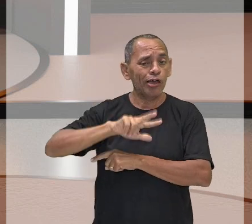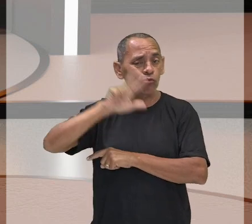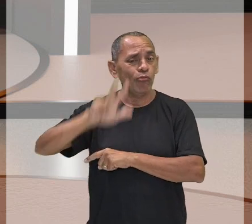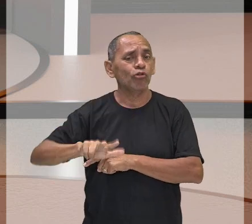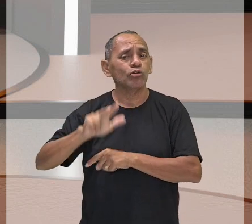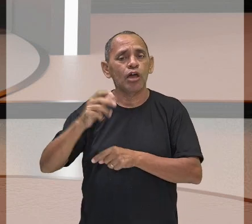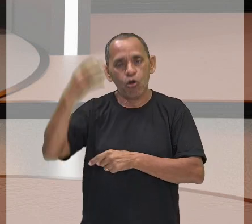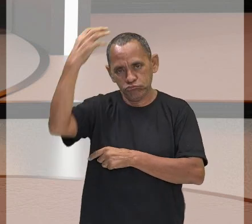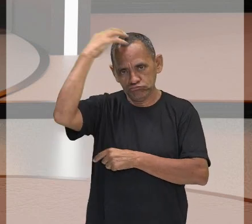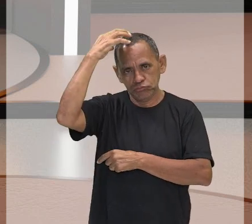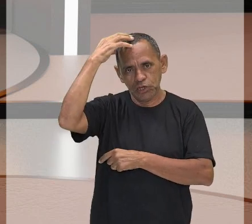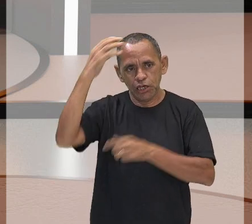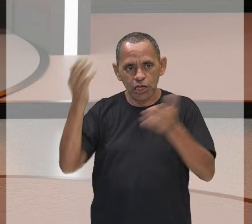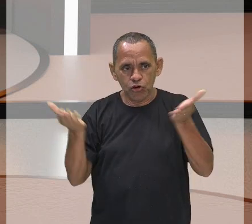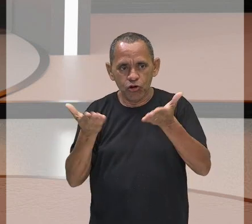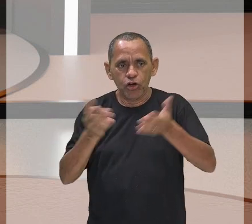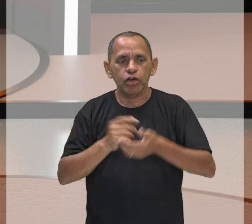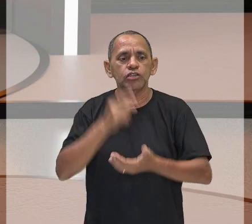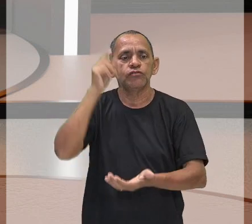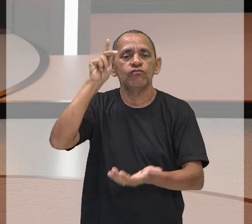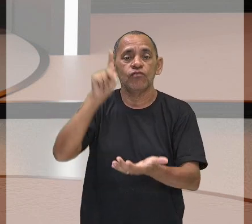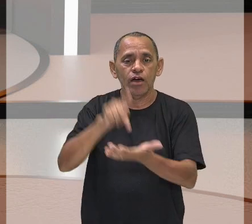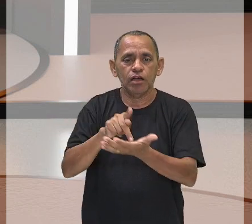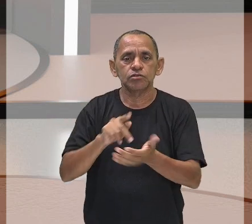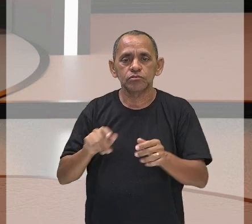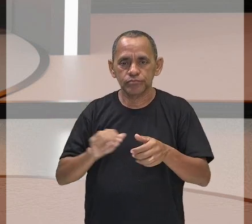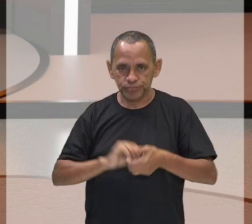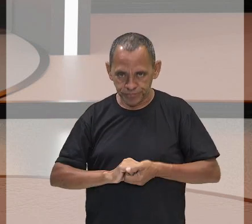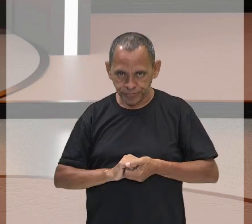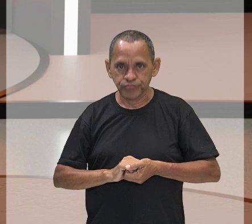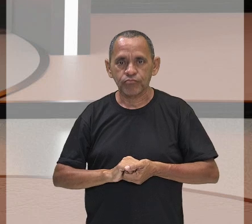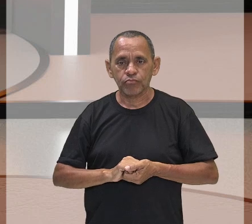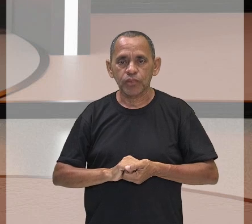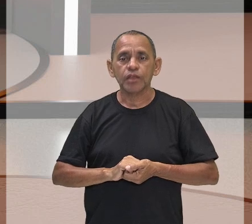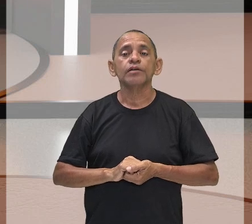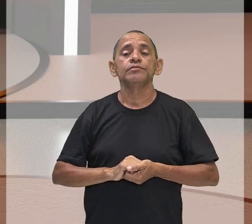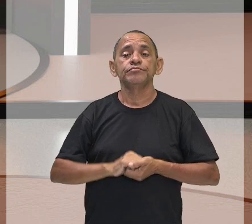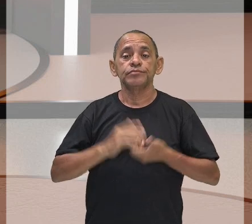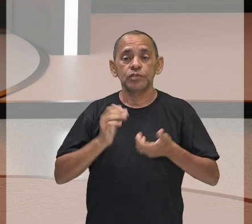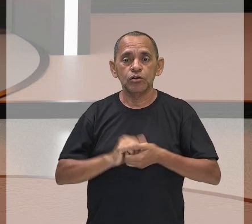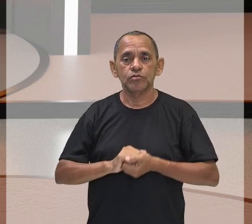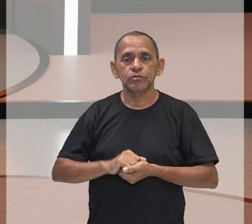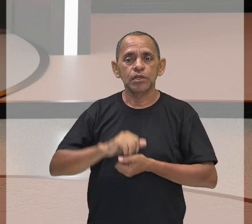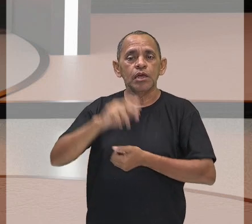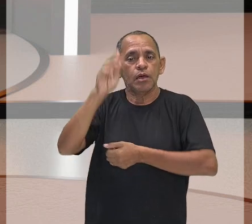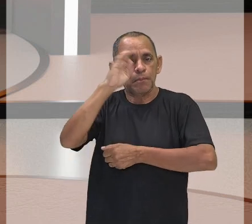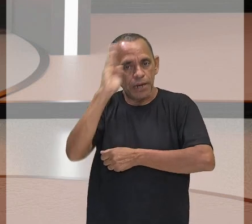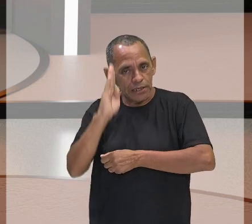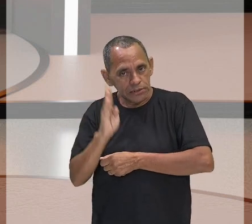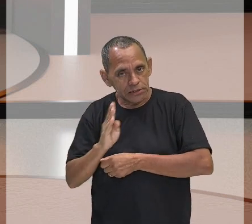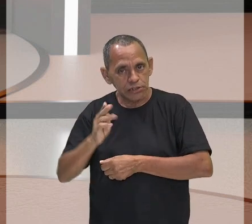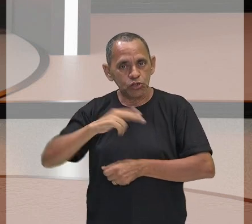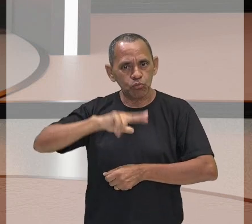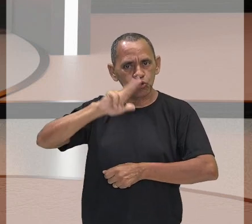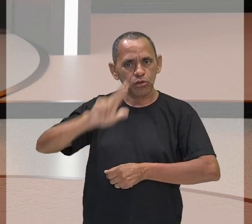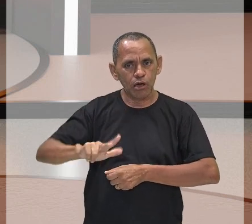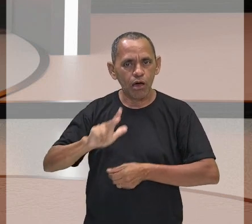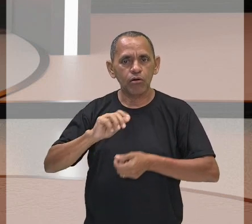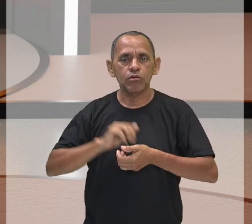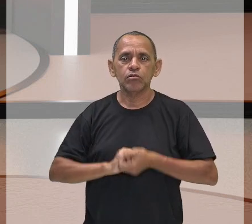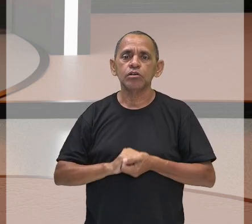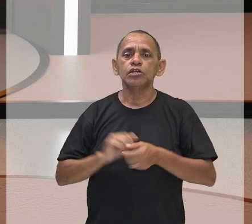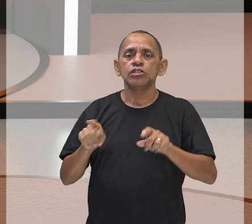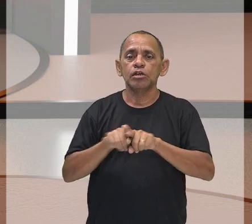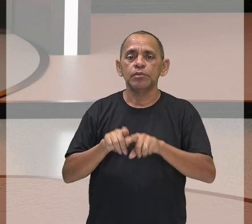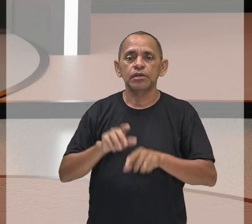gente? O rei do Reino Unido de Portugal, Brasil, Portugal e Algarves. Isso não agradava às